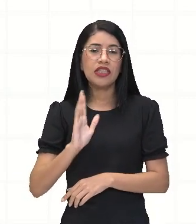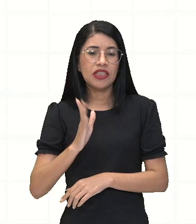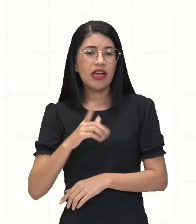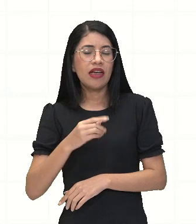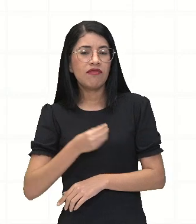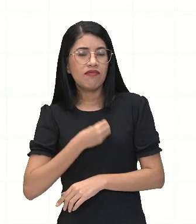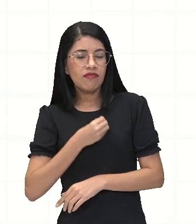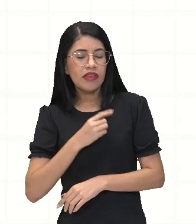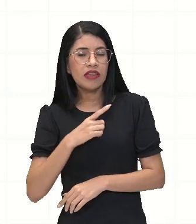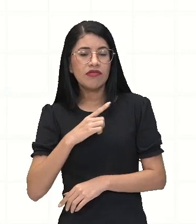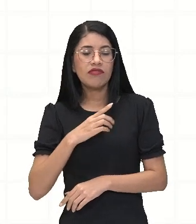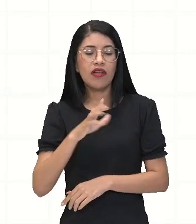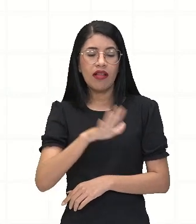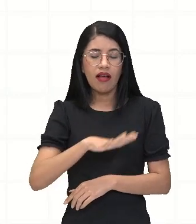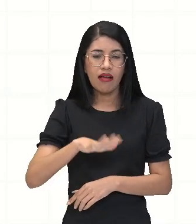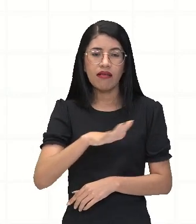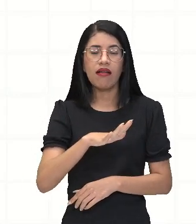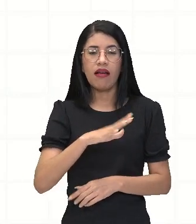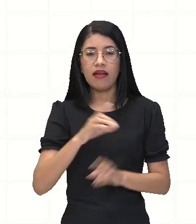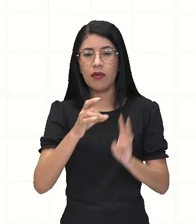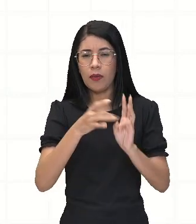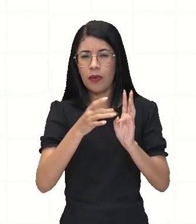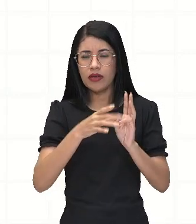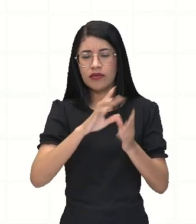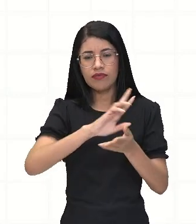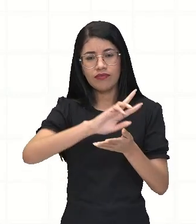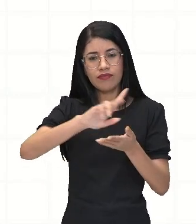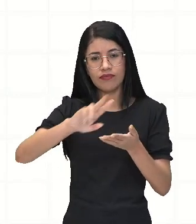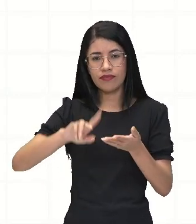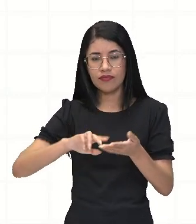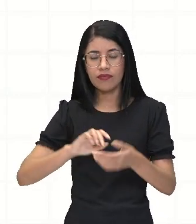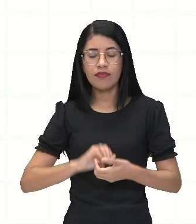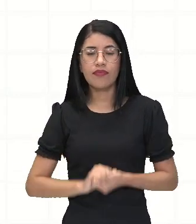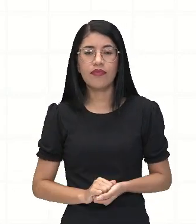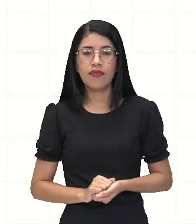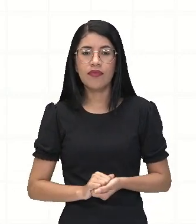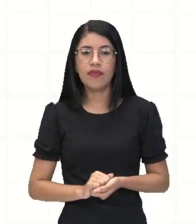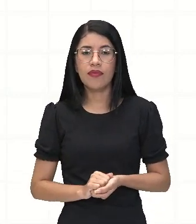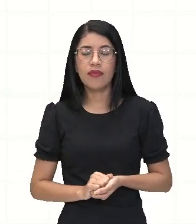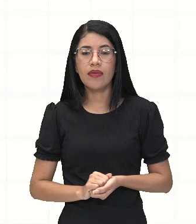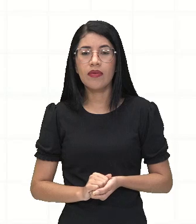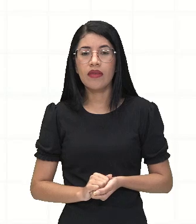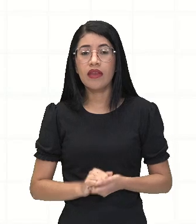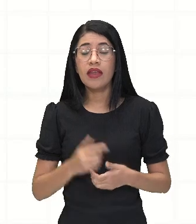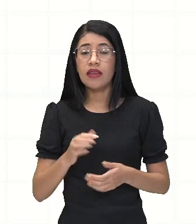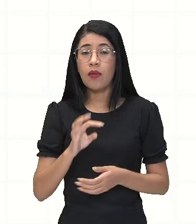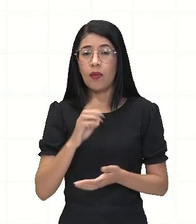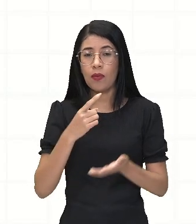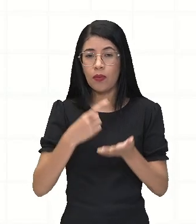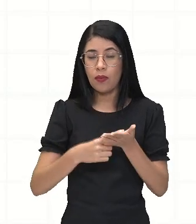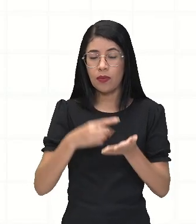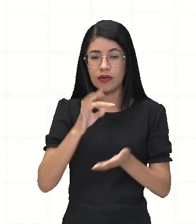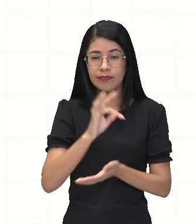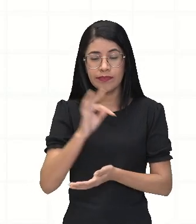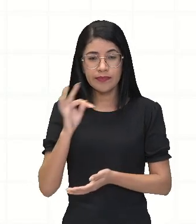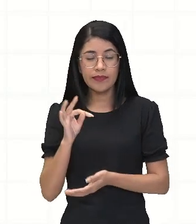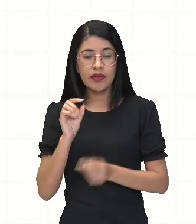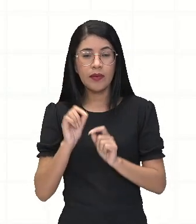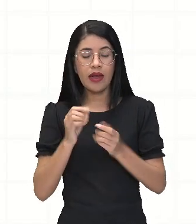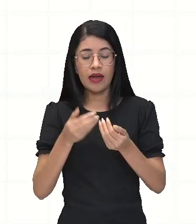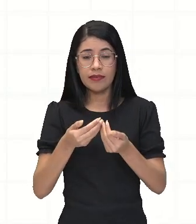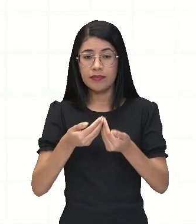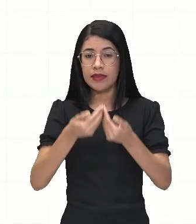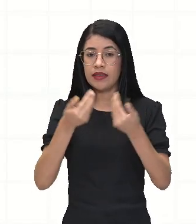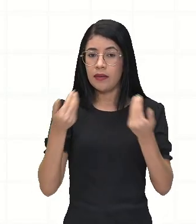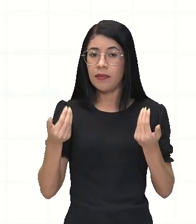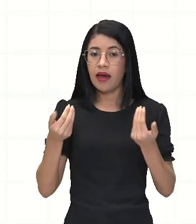conhecido por diferentes povos indígenas. Então, a ideia do Tratado de Tordesilhas era dividir essas terras